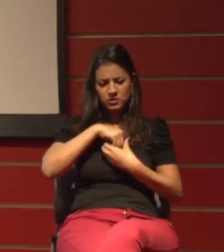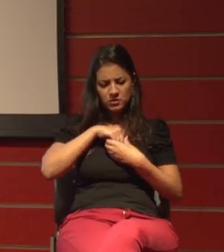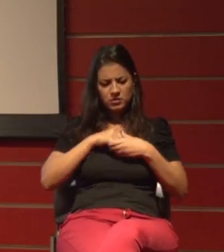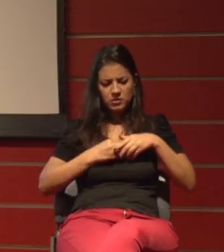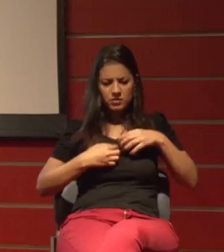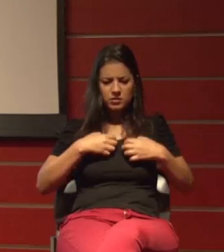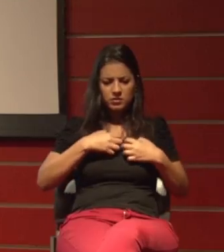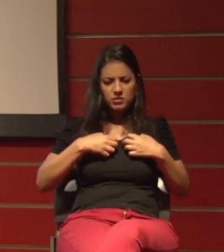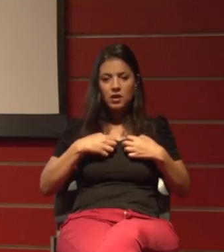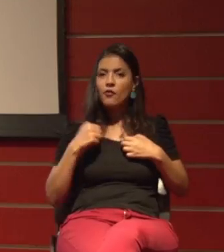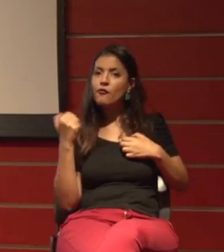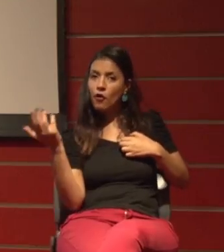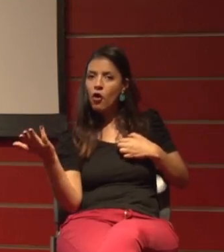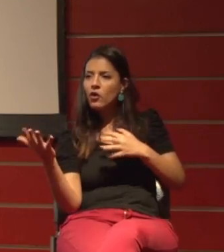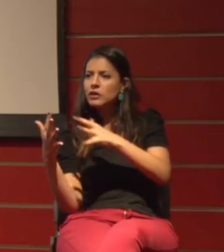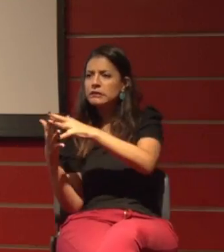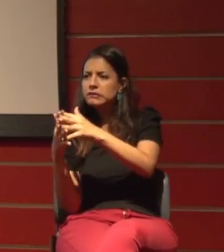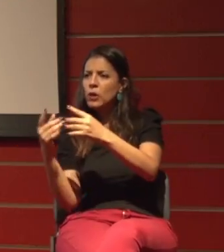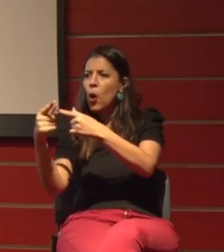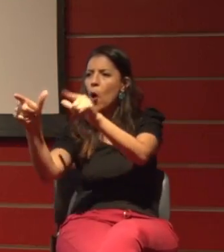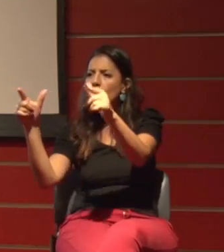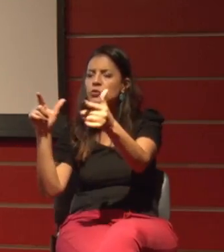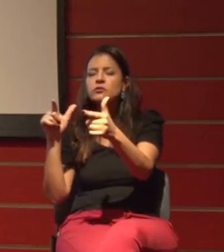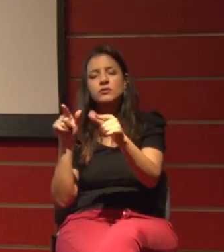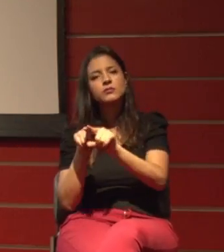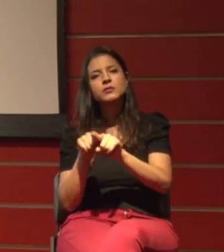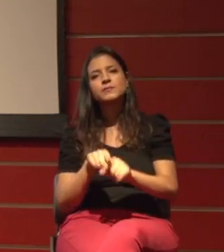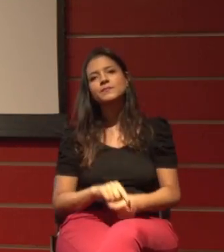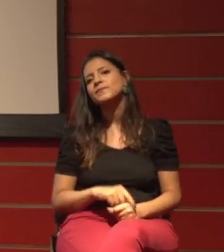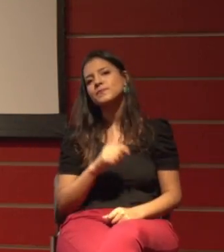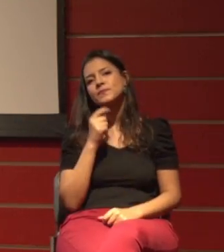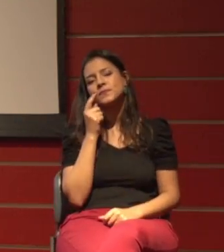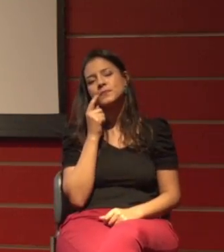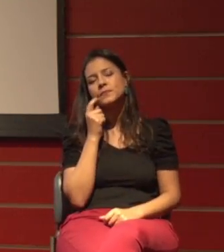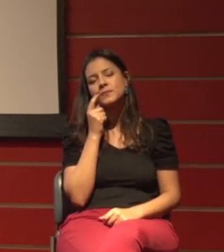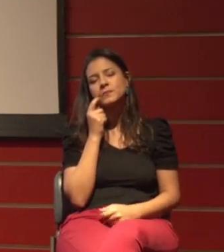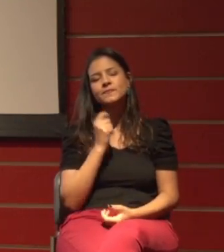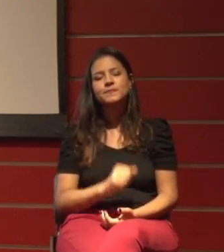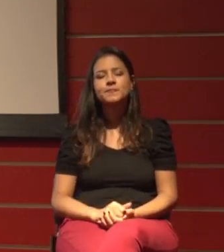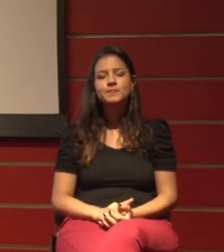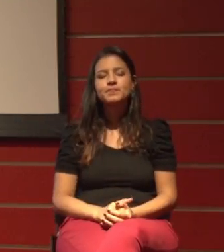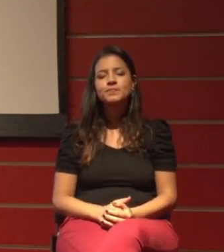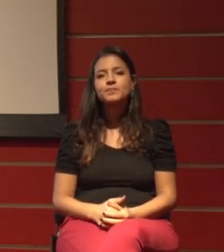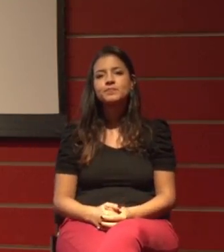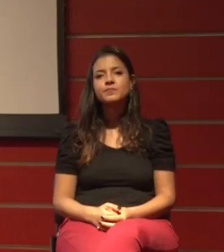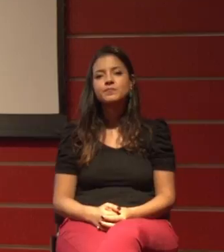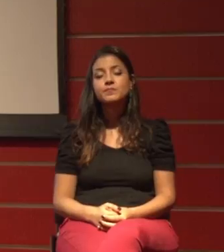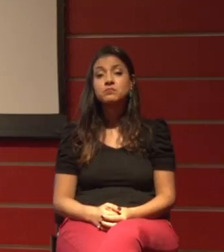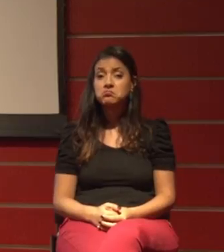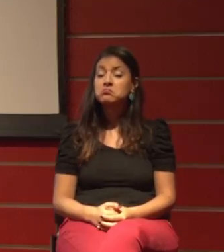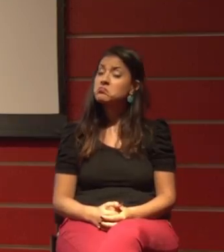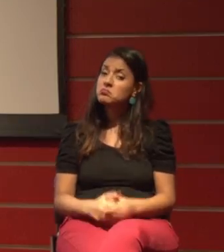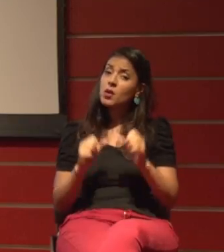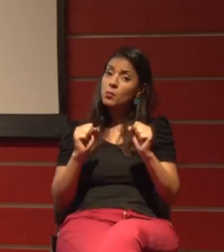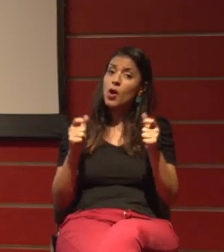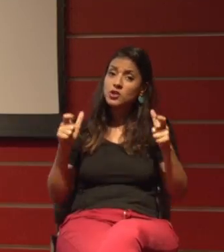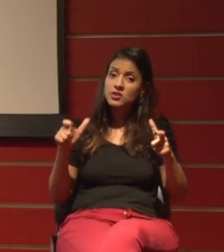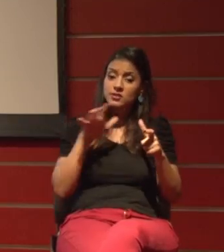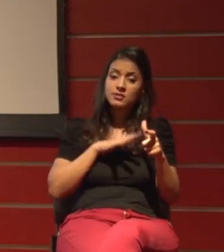né Eh uma história pode começar a partir de um cenário né